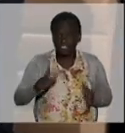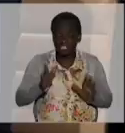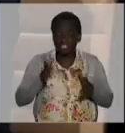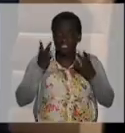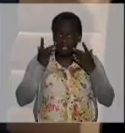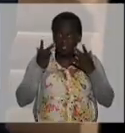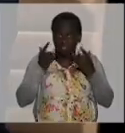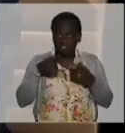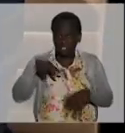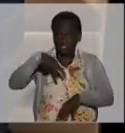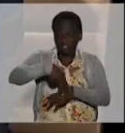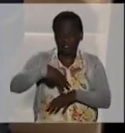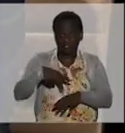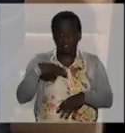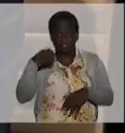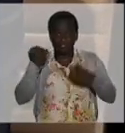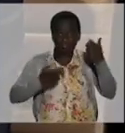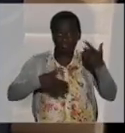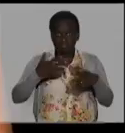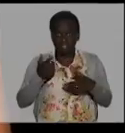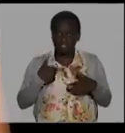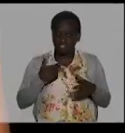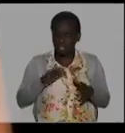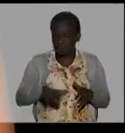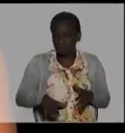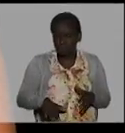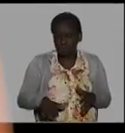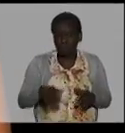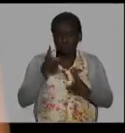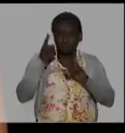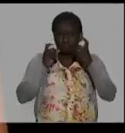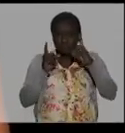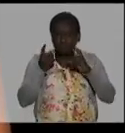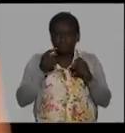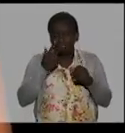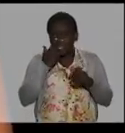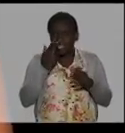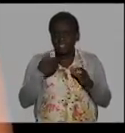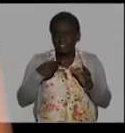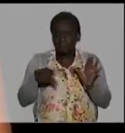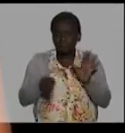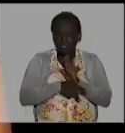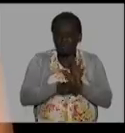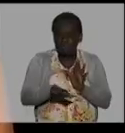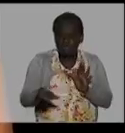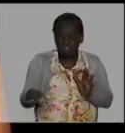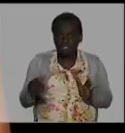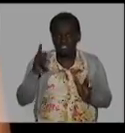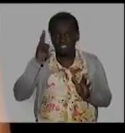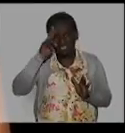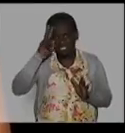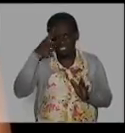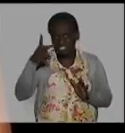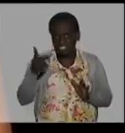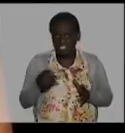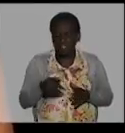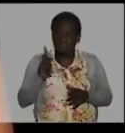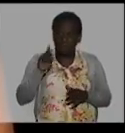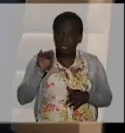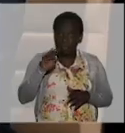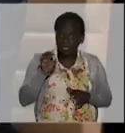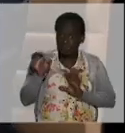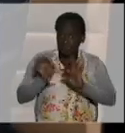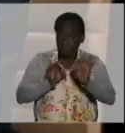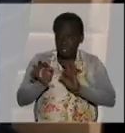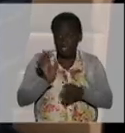criancinha, já estava no palco atuando. Eu atuava, desde que eu me entendo por gente, eu era meio que, tipo, a mascote do Tepron, né? Teu pai, tua